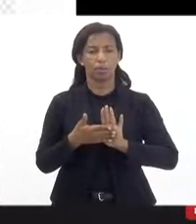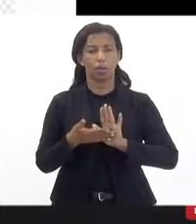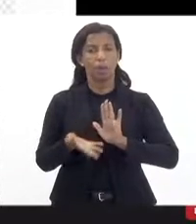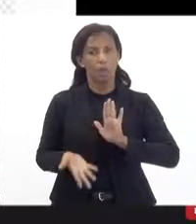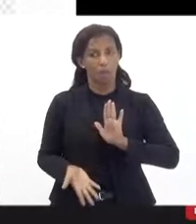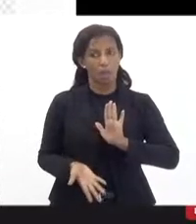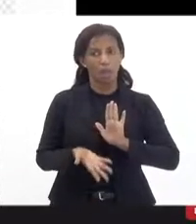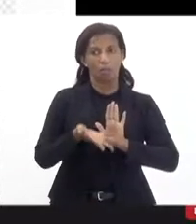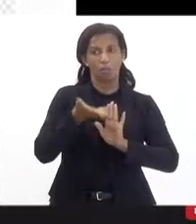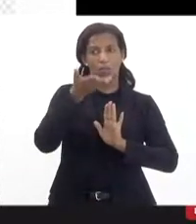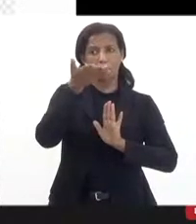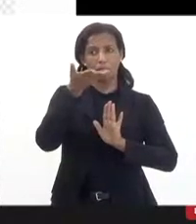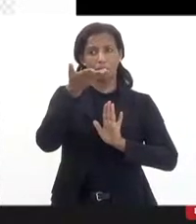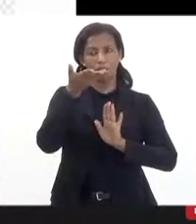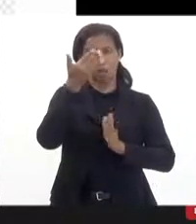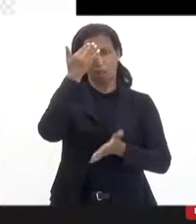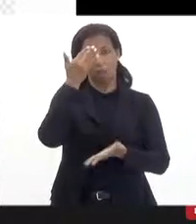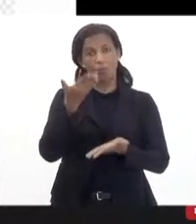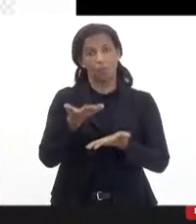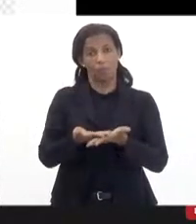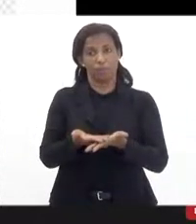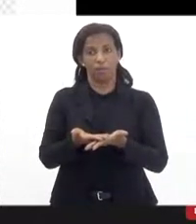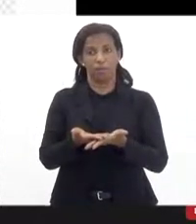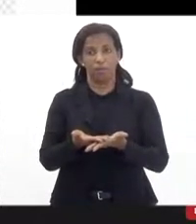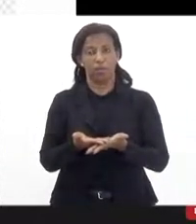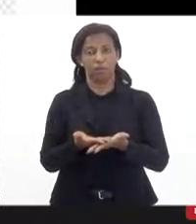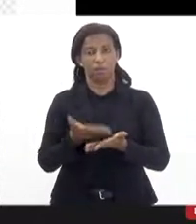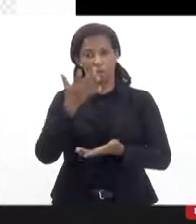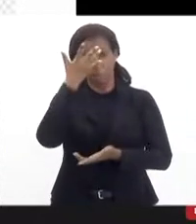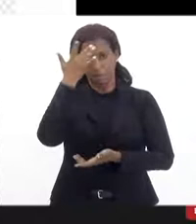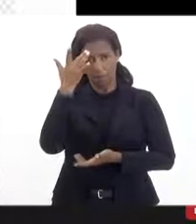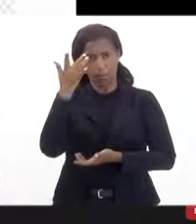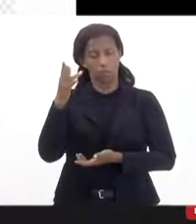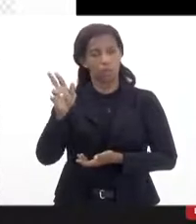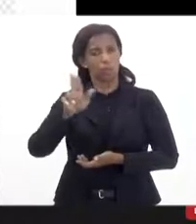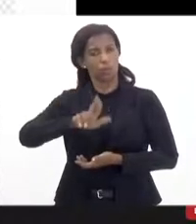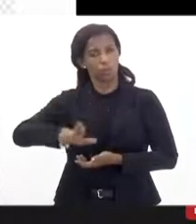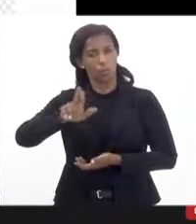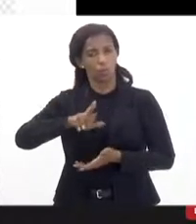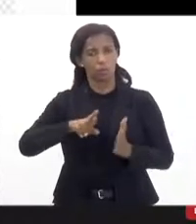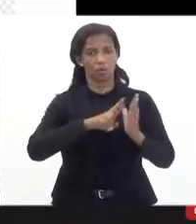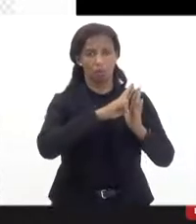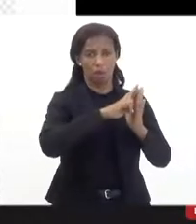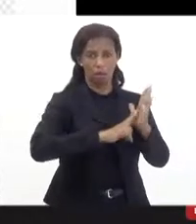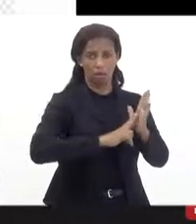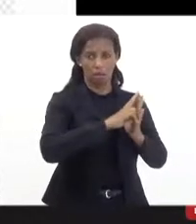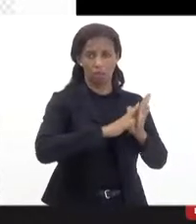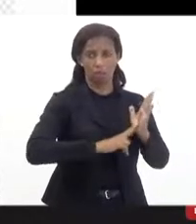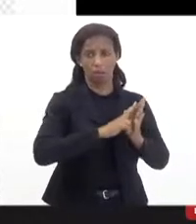aumentar a confiança dos relatórios dados